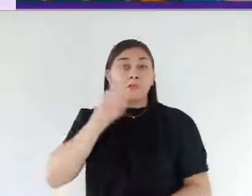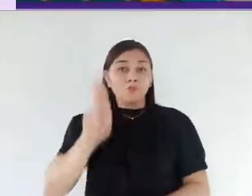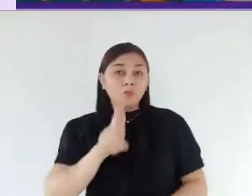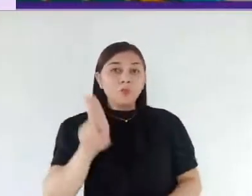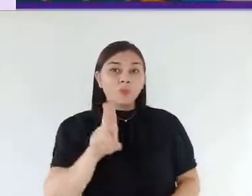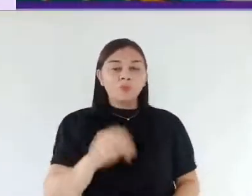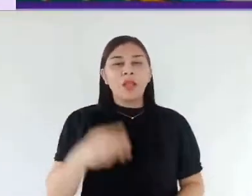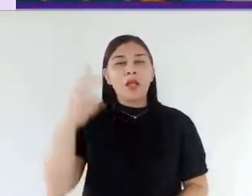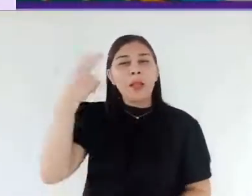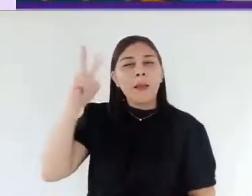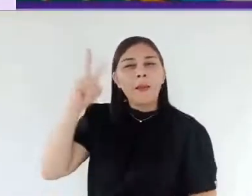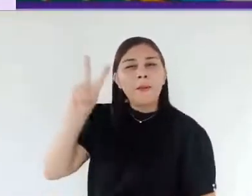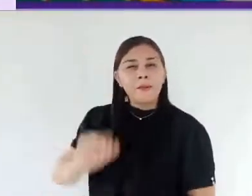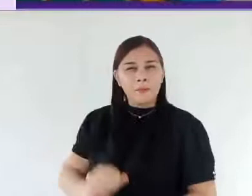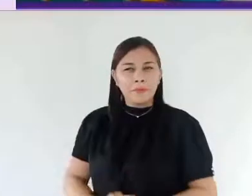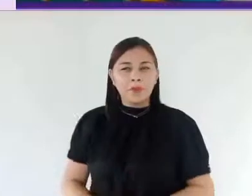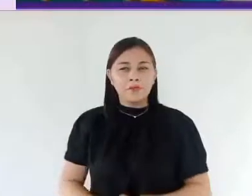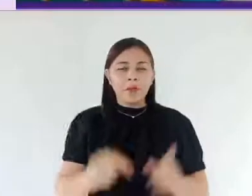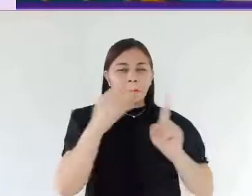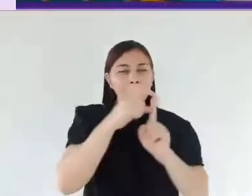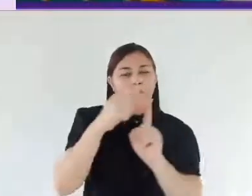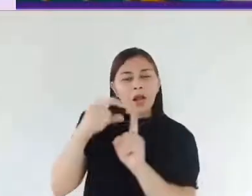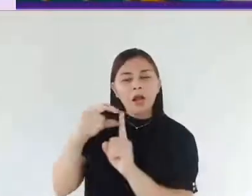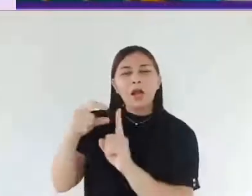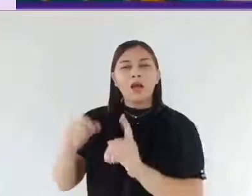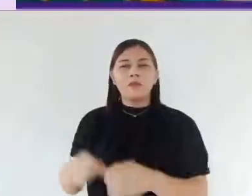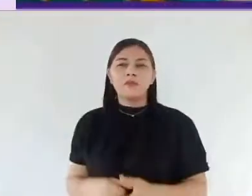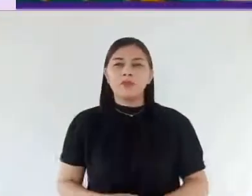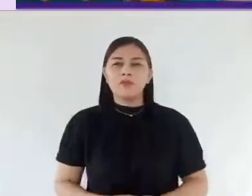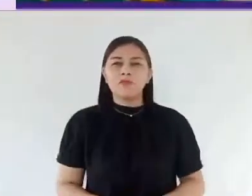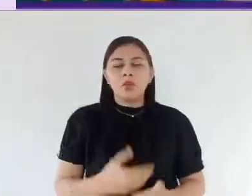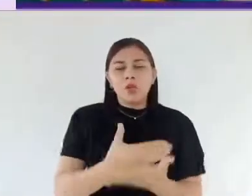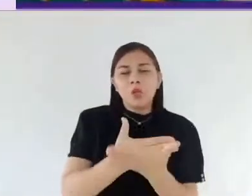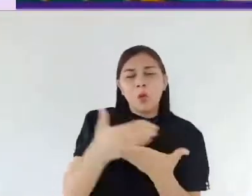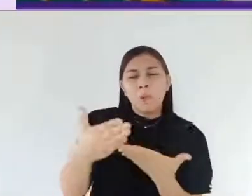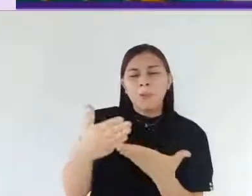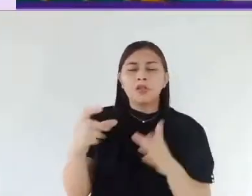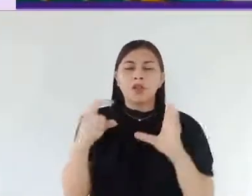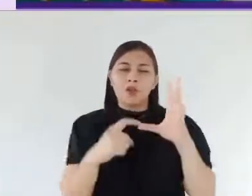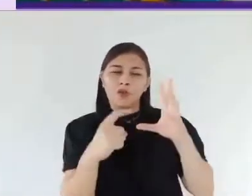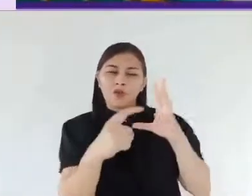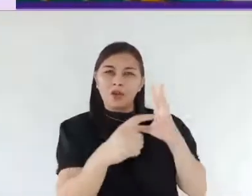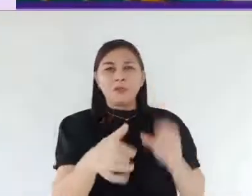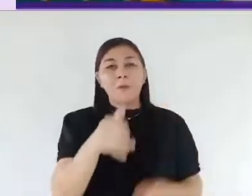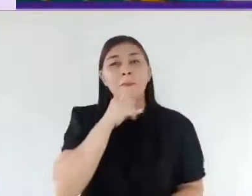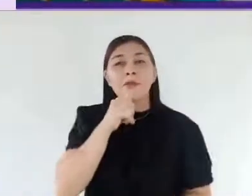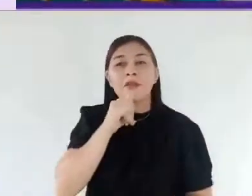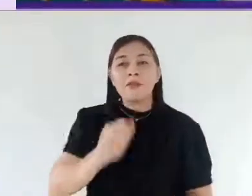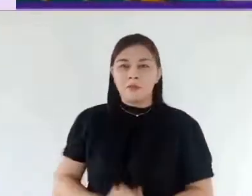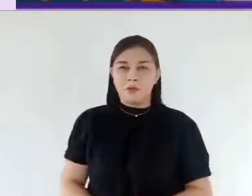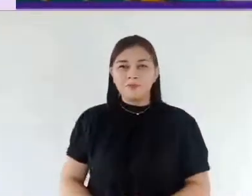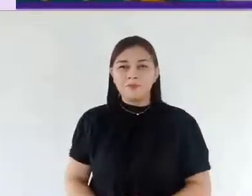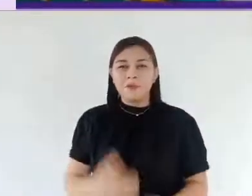Lembra que eu falei que tem algumas palavrinhas mágicas que começam com vogais? Por exemplo,